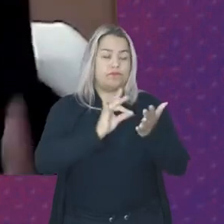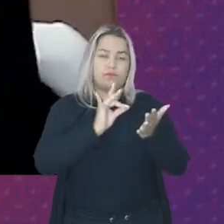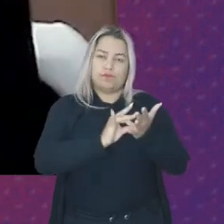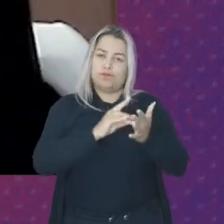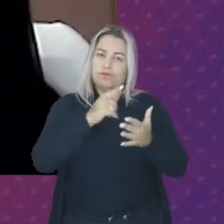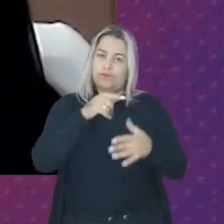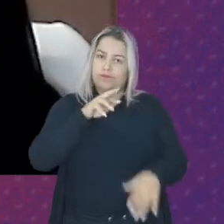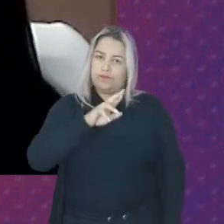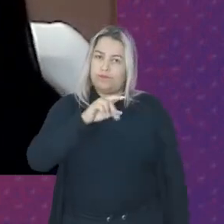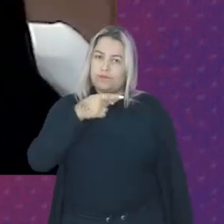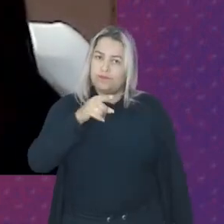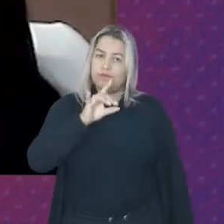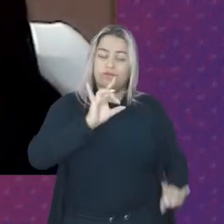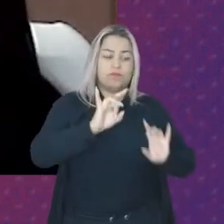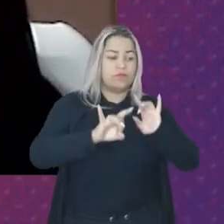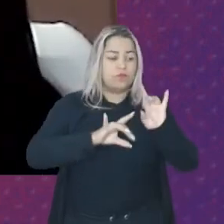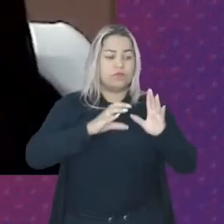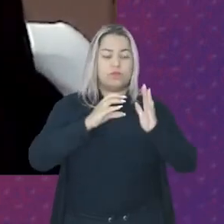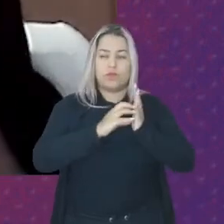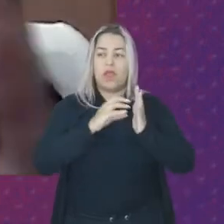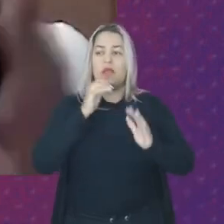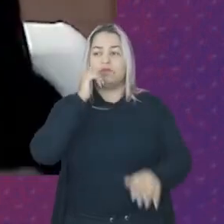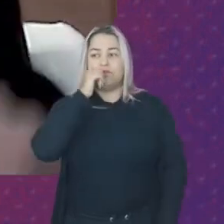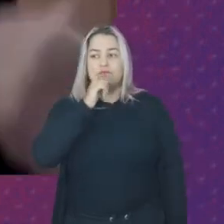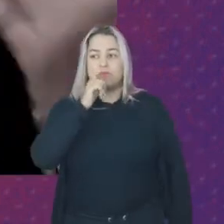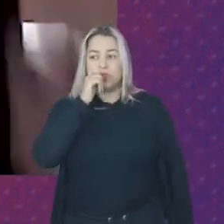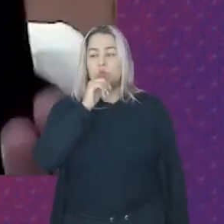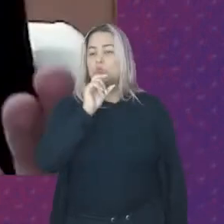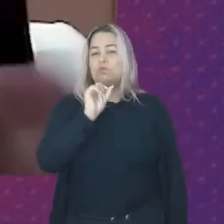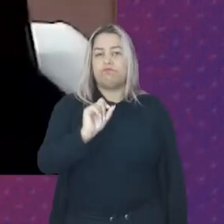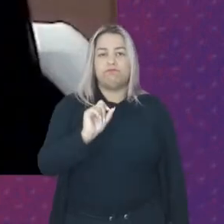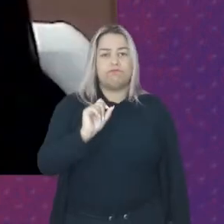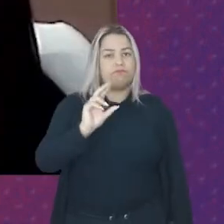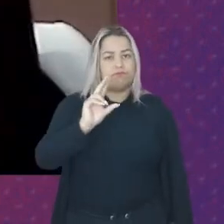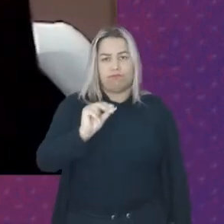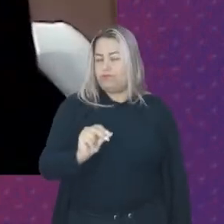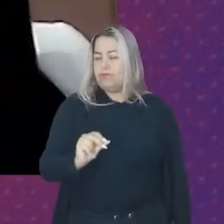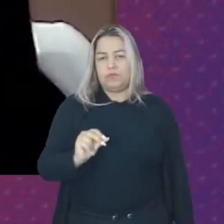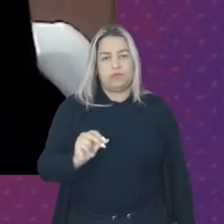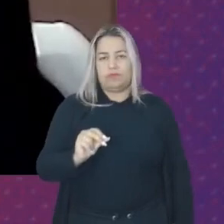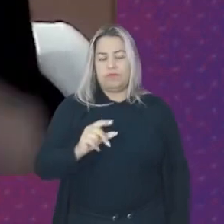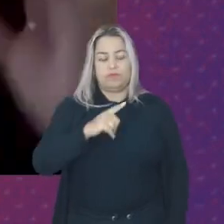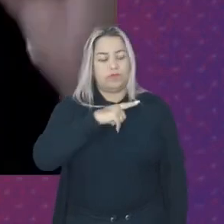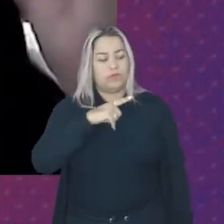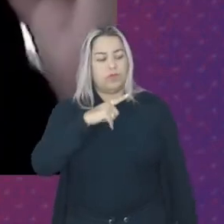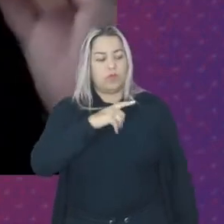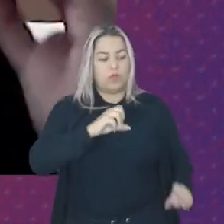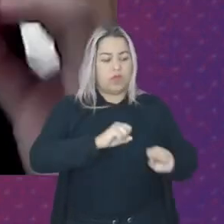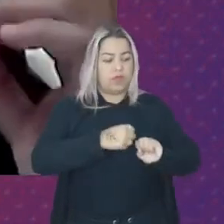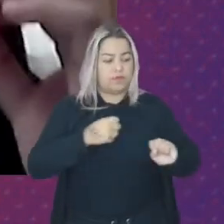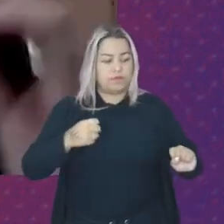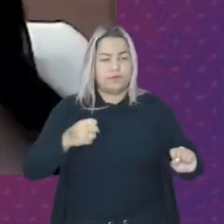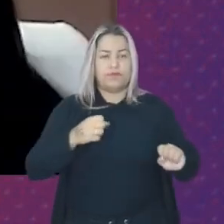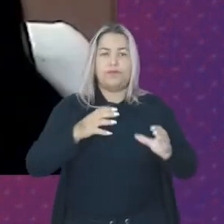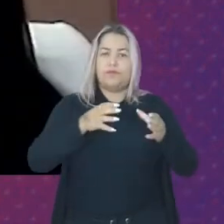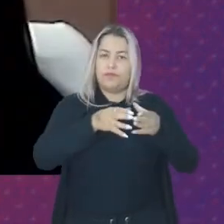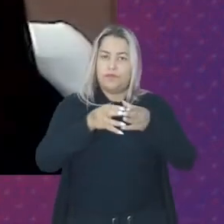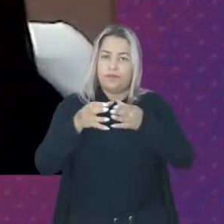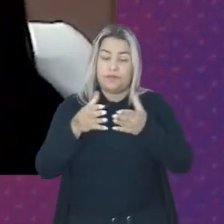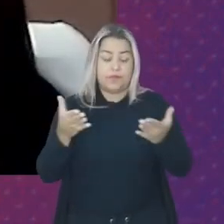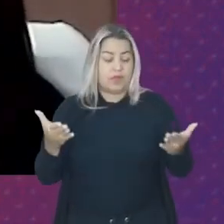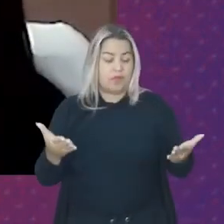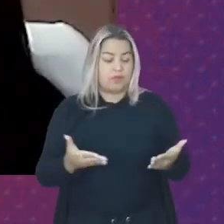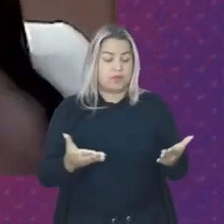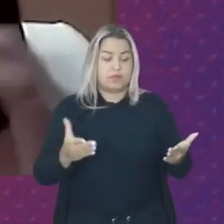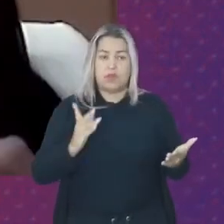pré-candidaturas, especialmente das femininas, é de que não vai existir uma grande equipe agora. Então, mesmo que você